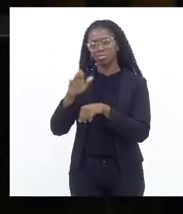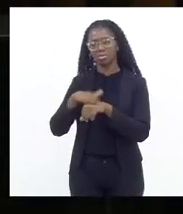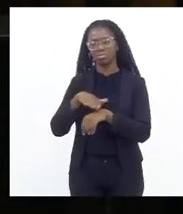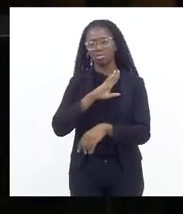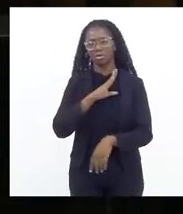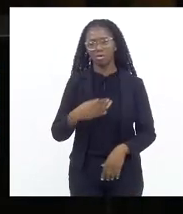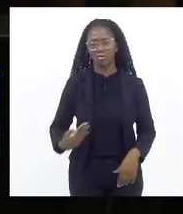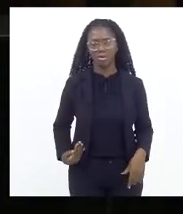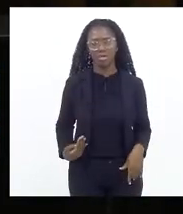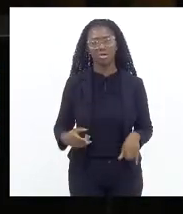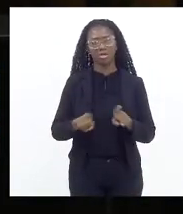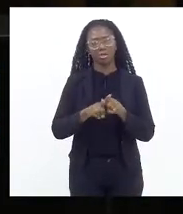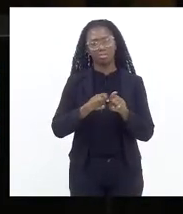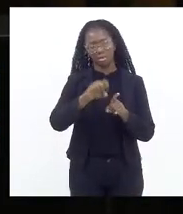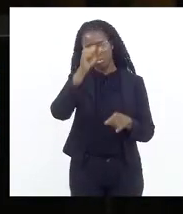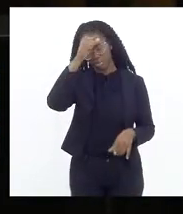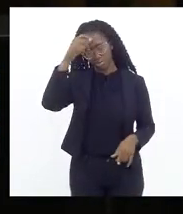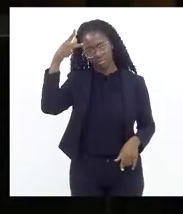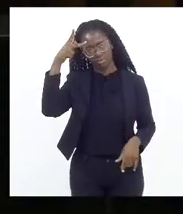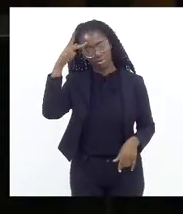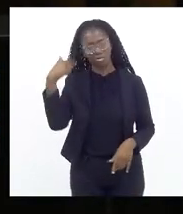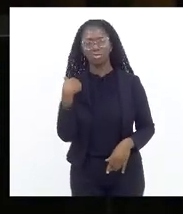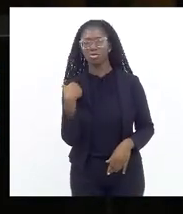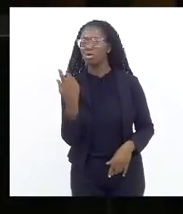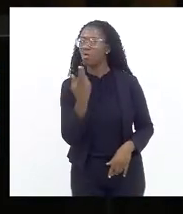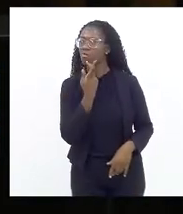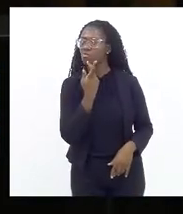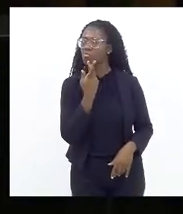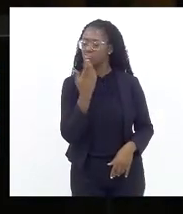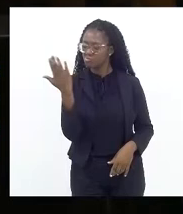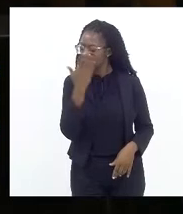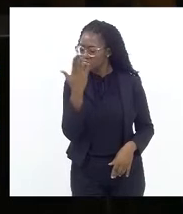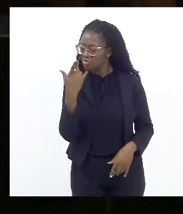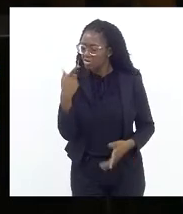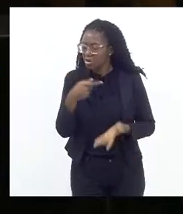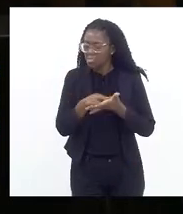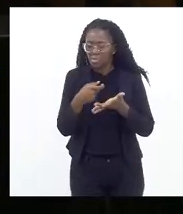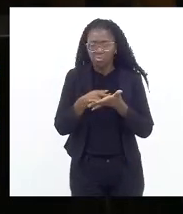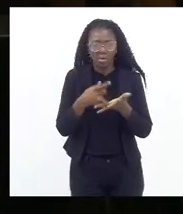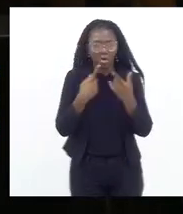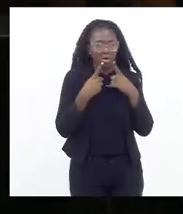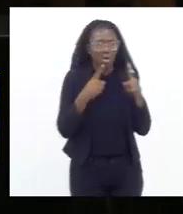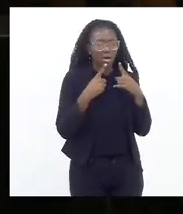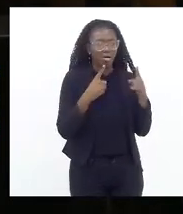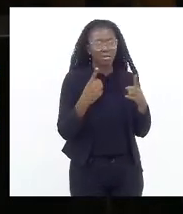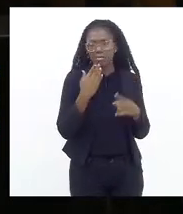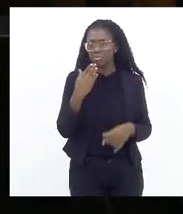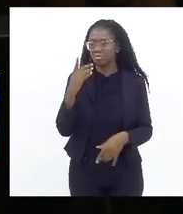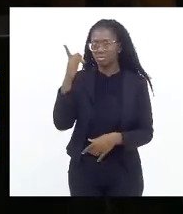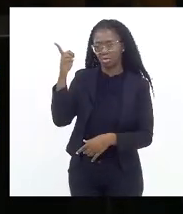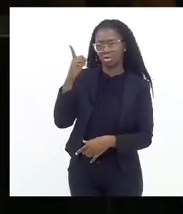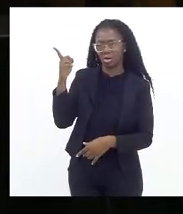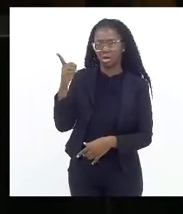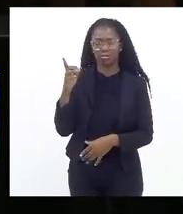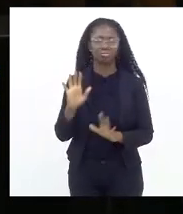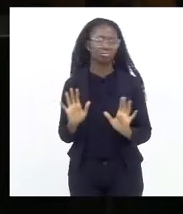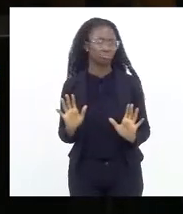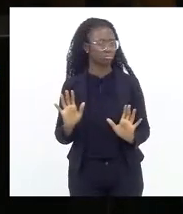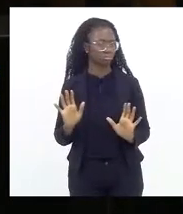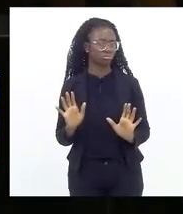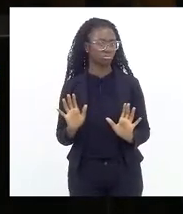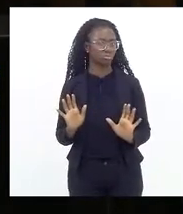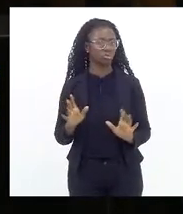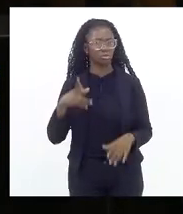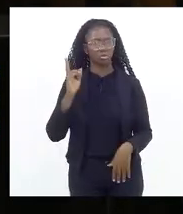governadores e prefeitos, e eu não vejo em momento nenhum essas cobranças sendo feitas a quem é de direito. Não, todo